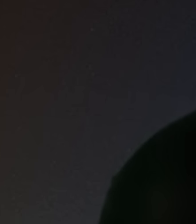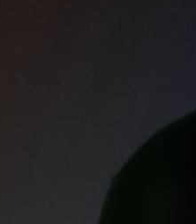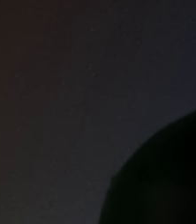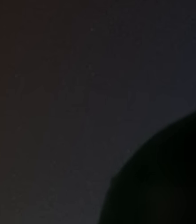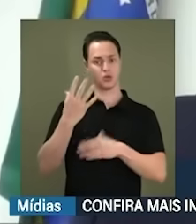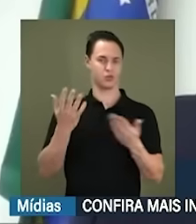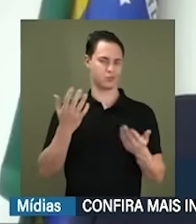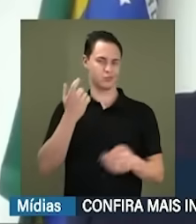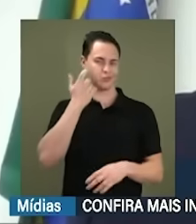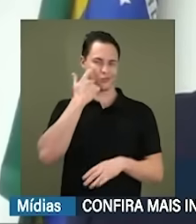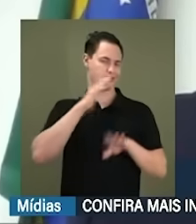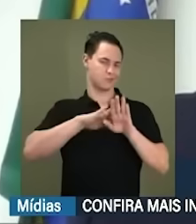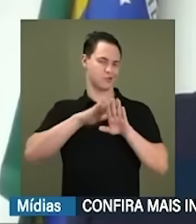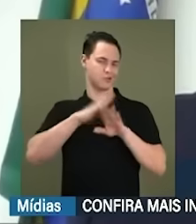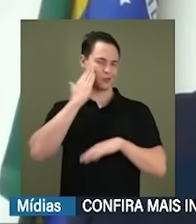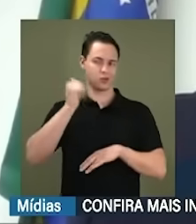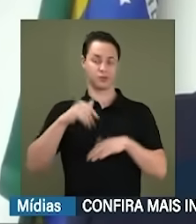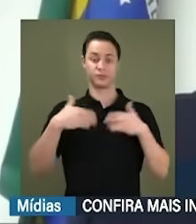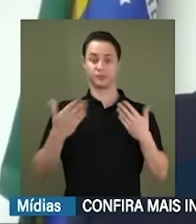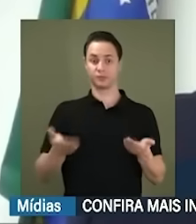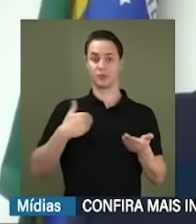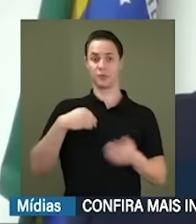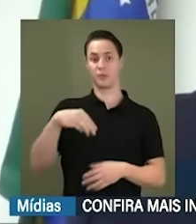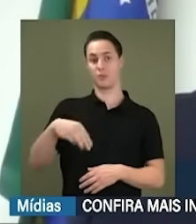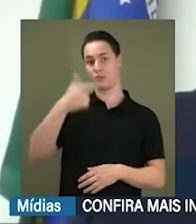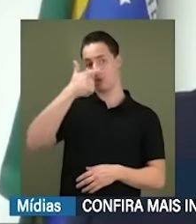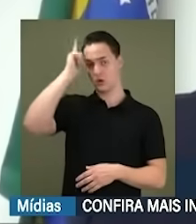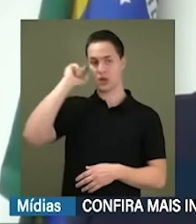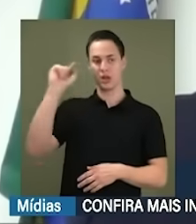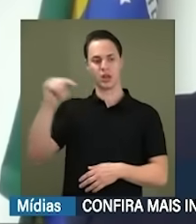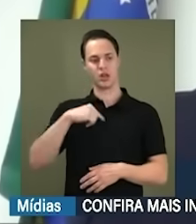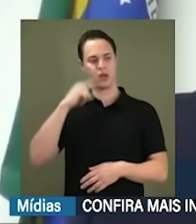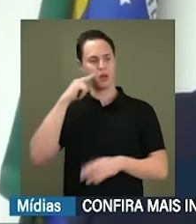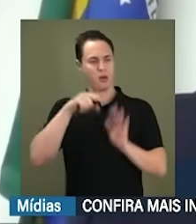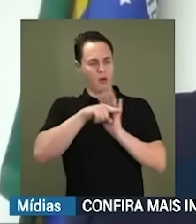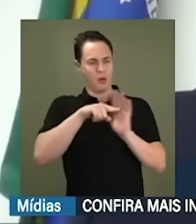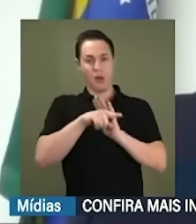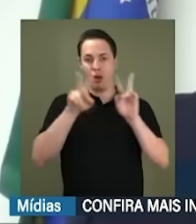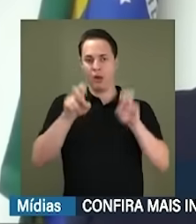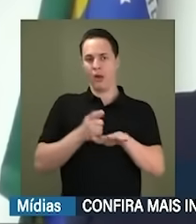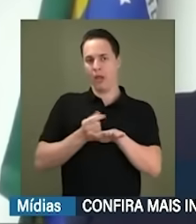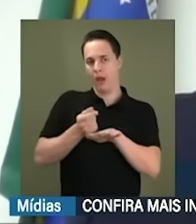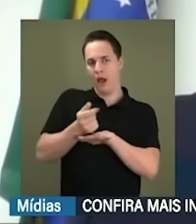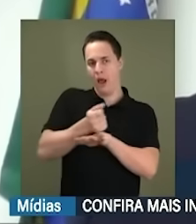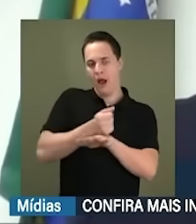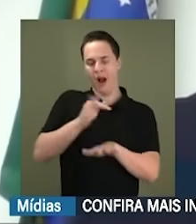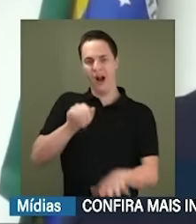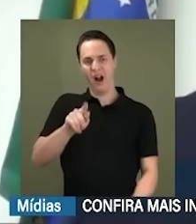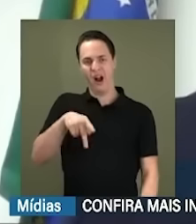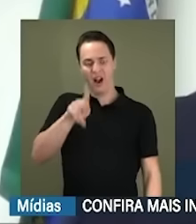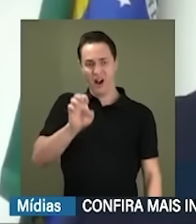de Moraes. Moraes se acostumou, depois do famigerado inquérito das fake news, a funcionar